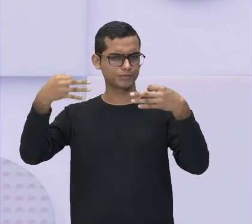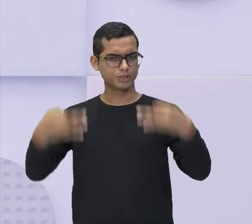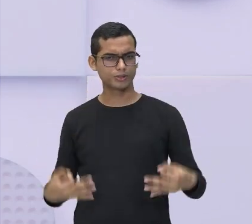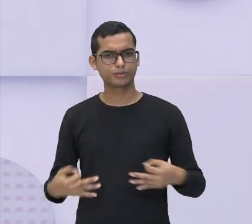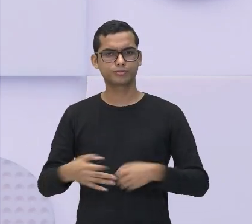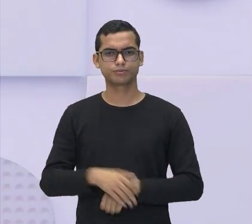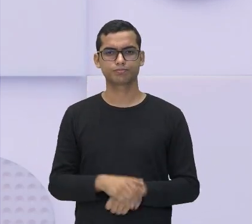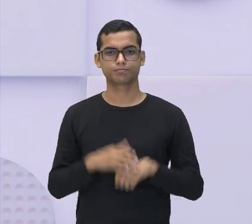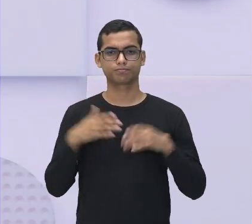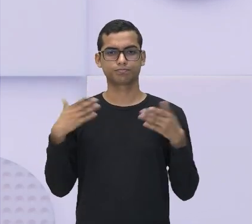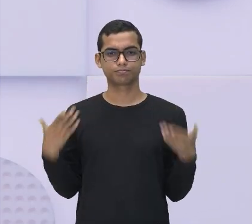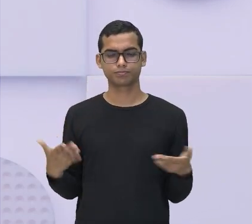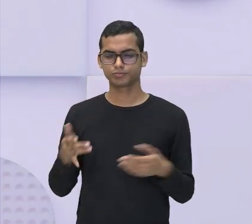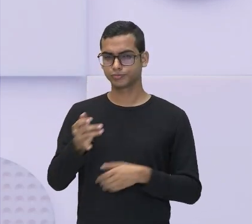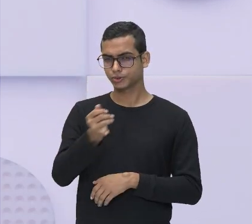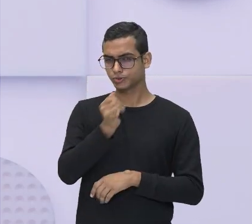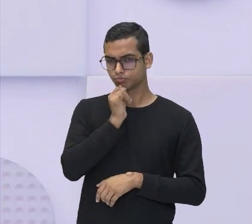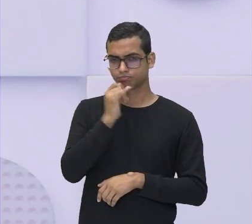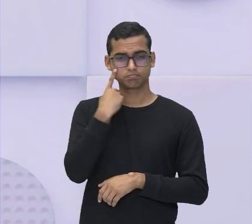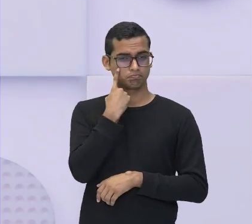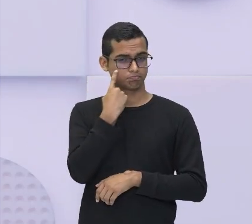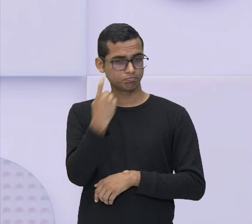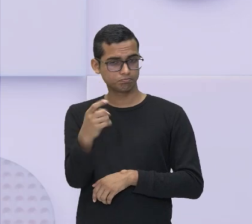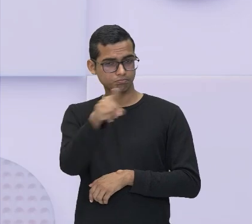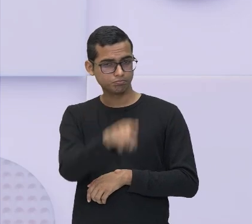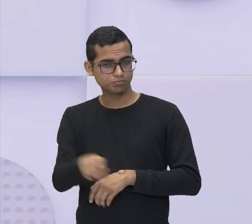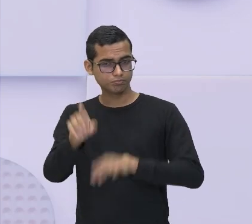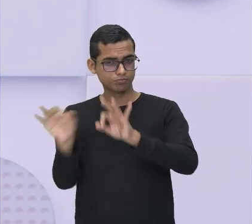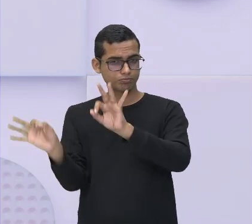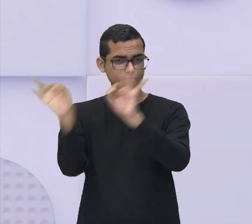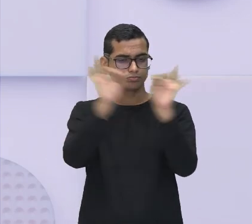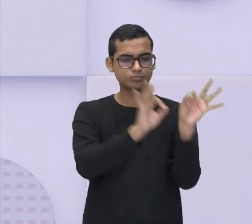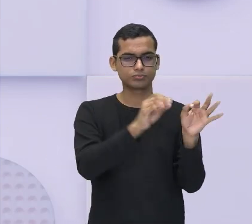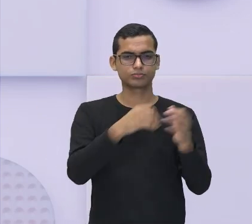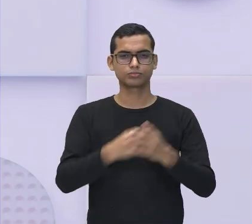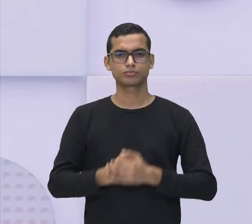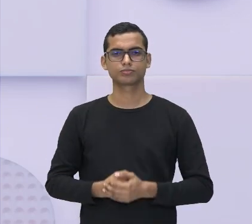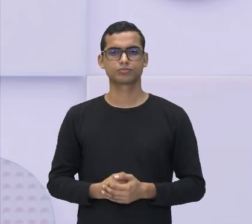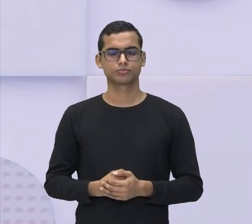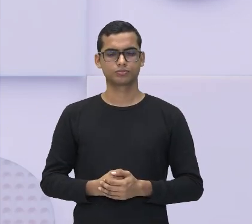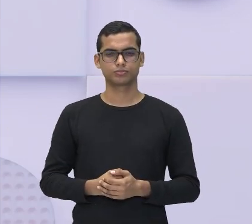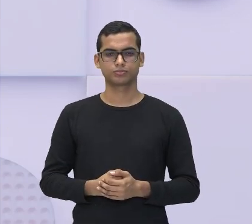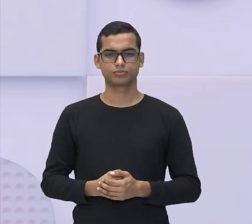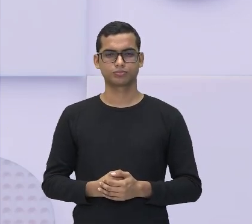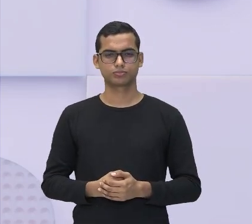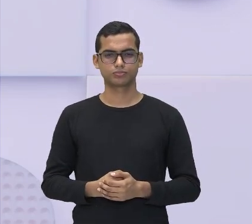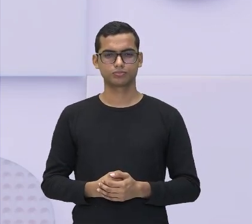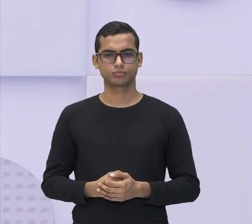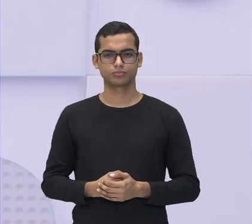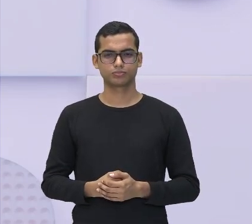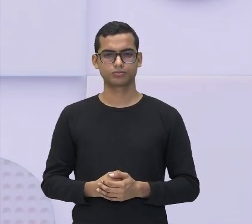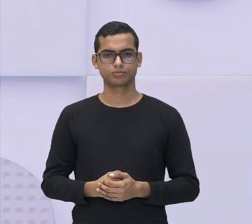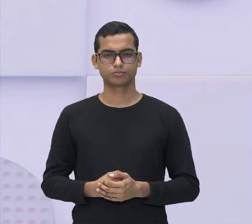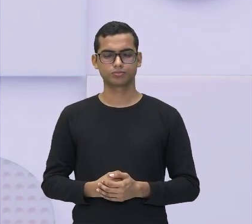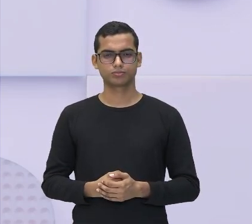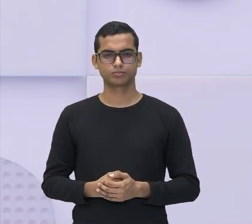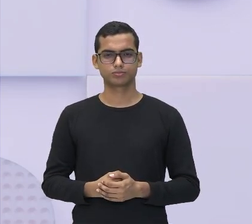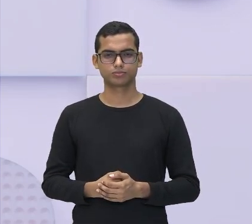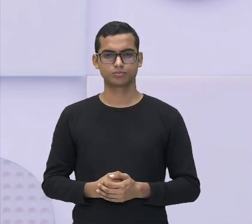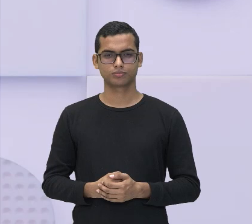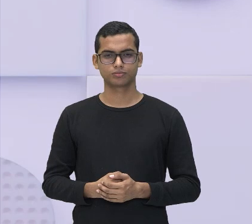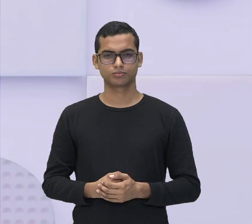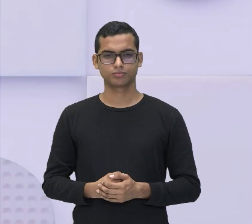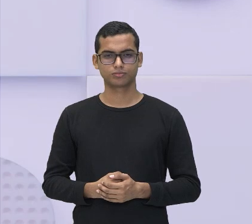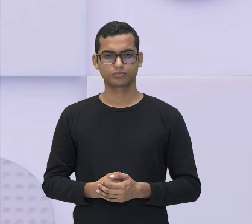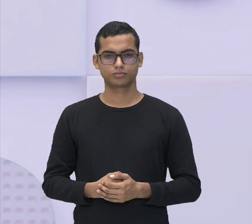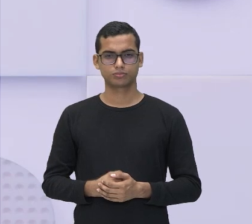vou dar um exemplo muito interessante, que eu digo assim que acontece. Mais para frente, quando nós tivermos